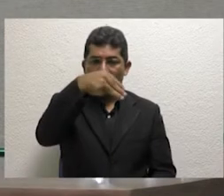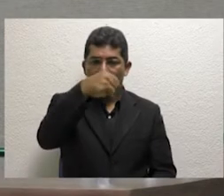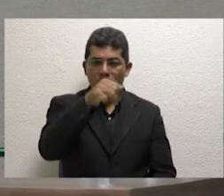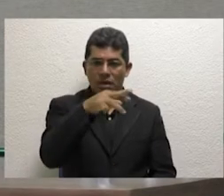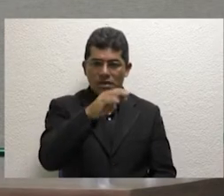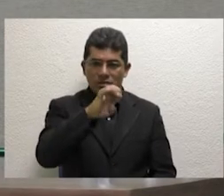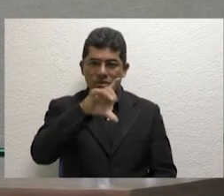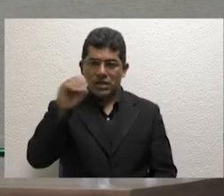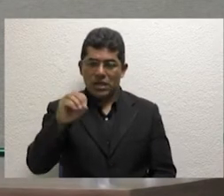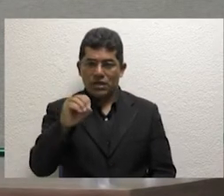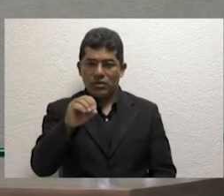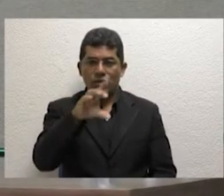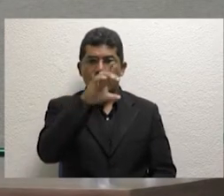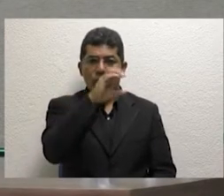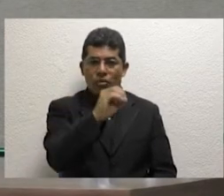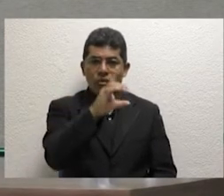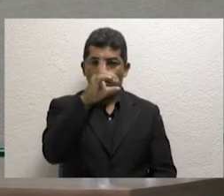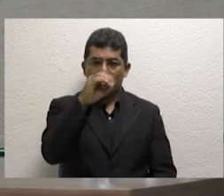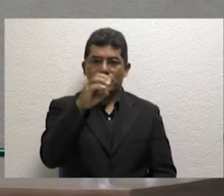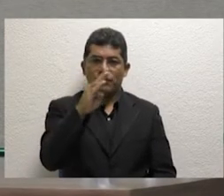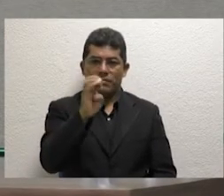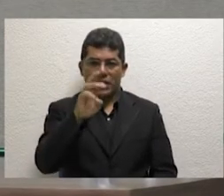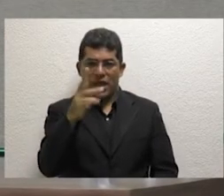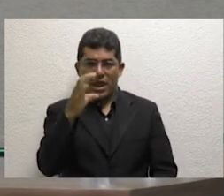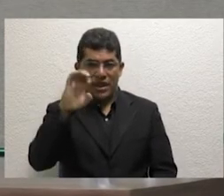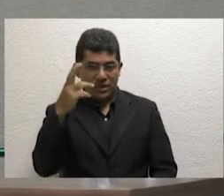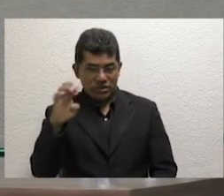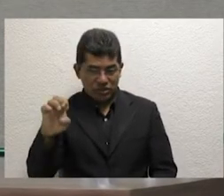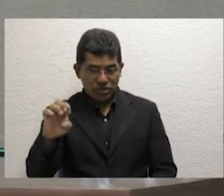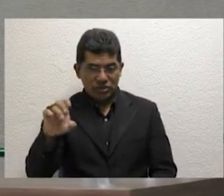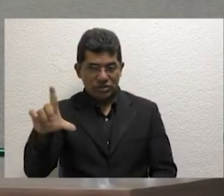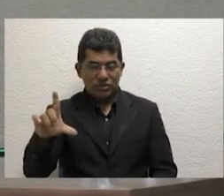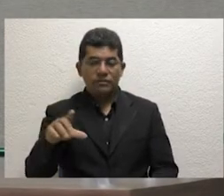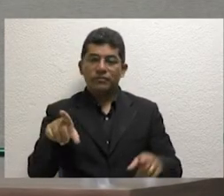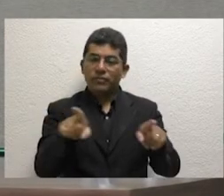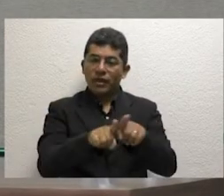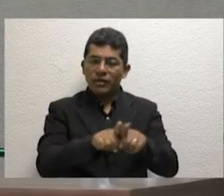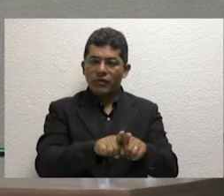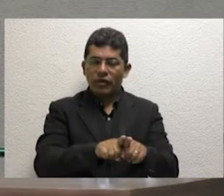depoimento, ele falou no amigo do amigo do meu pai.